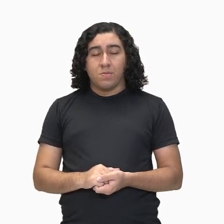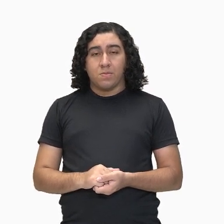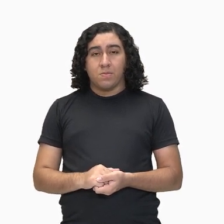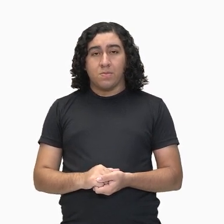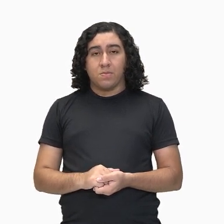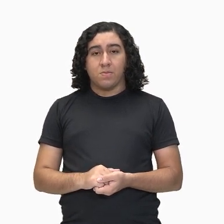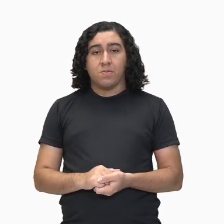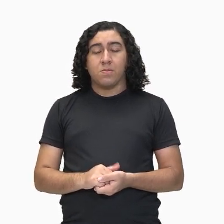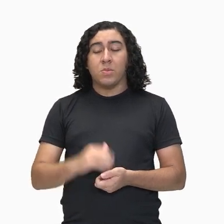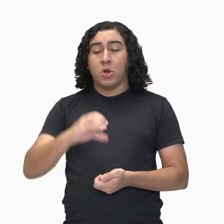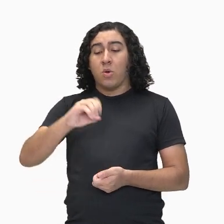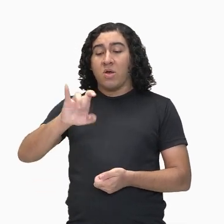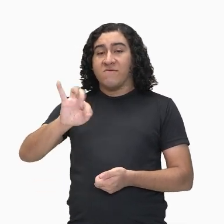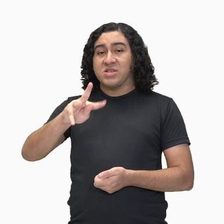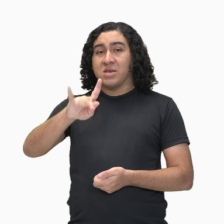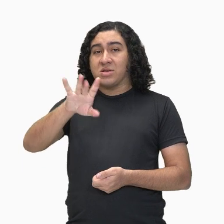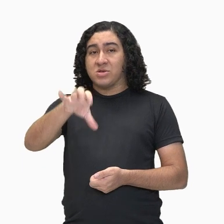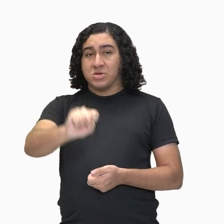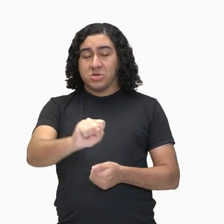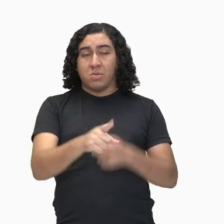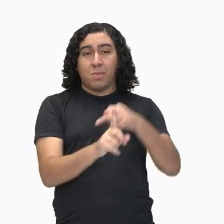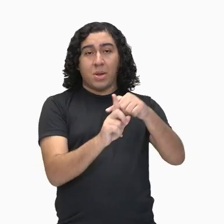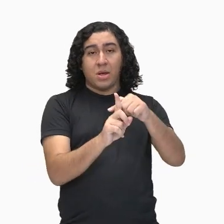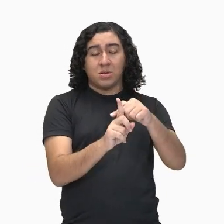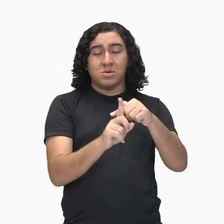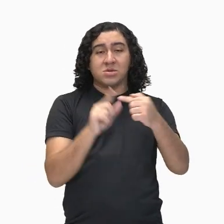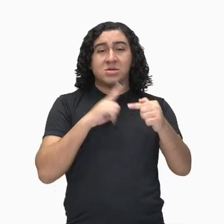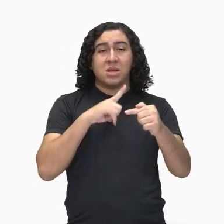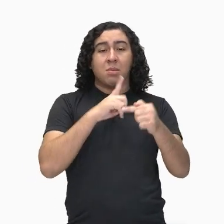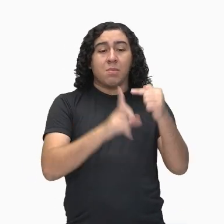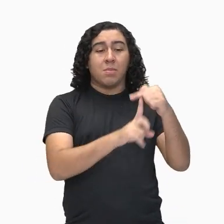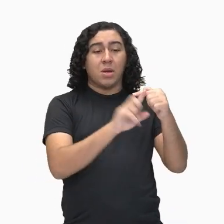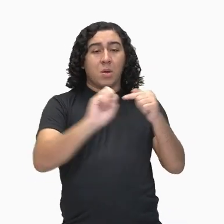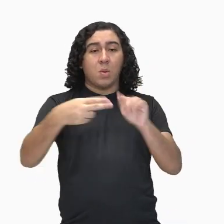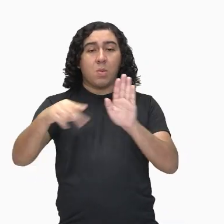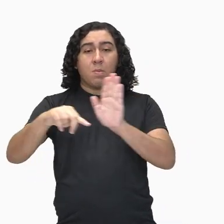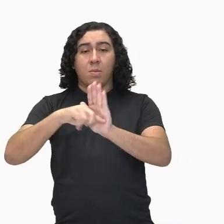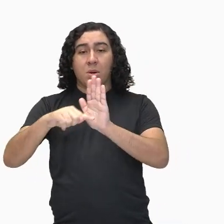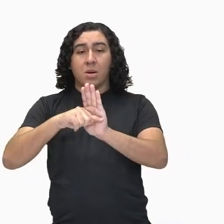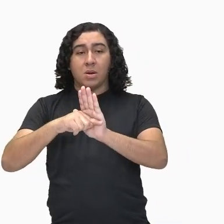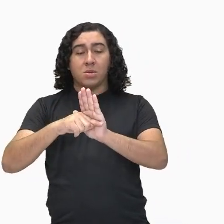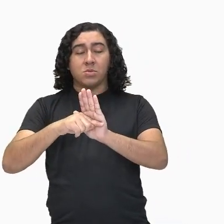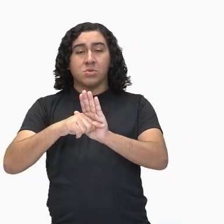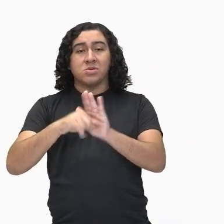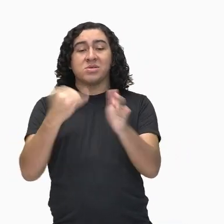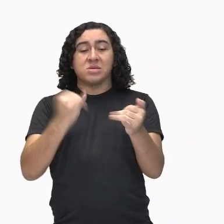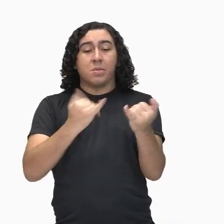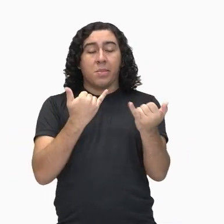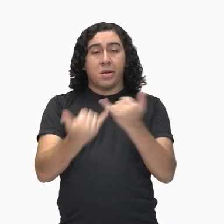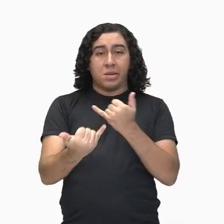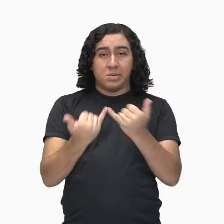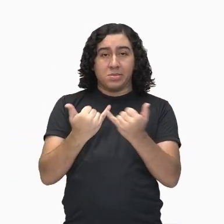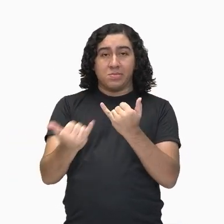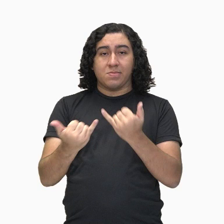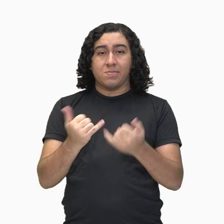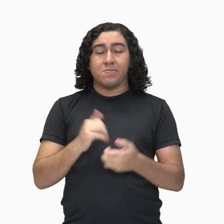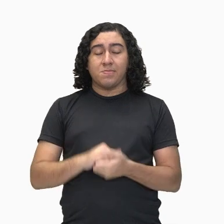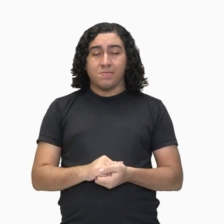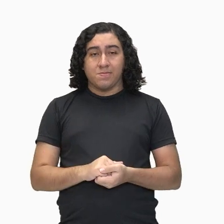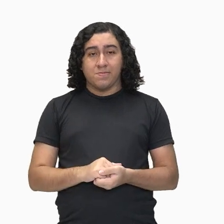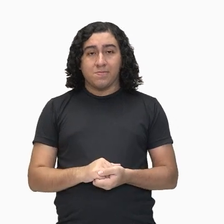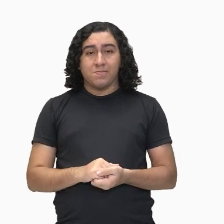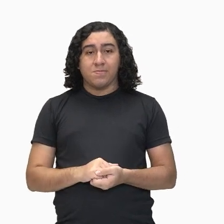coeficientes. Adicionar ou subtrair os coeficientes dos termos